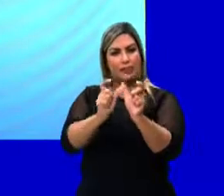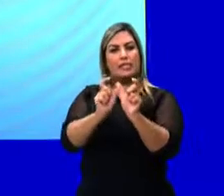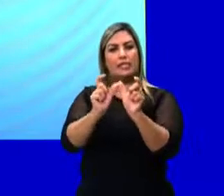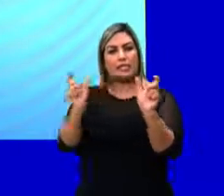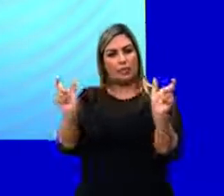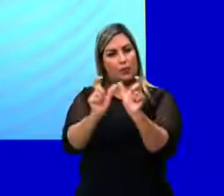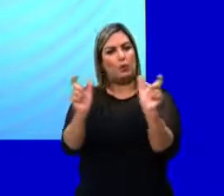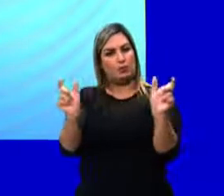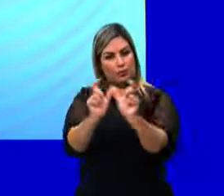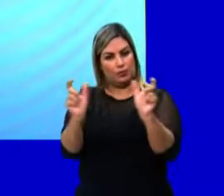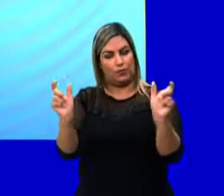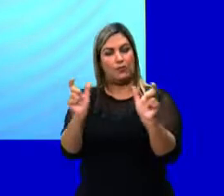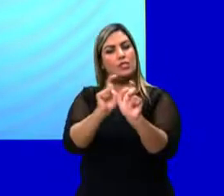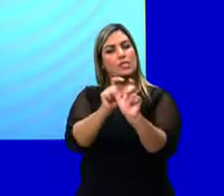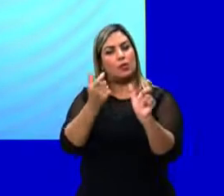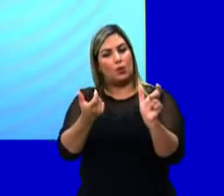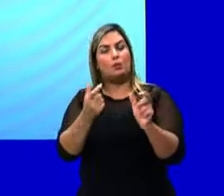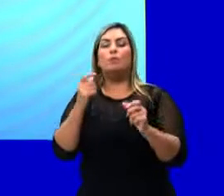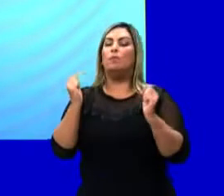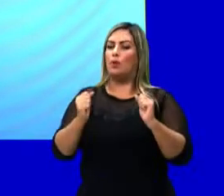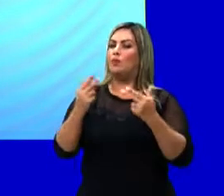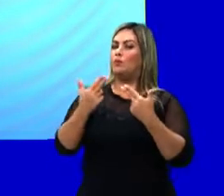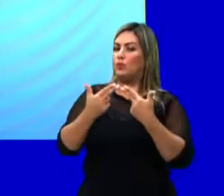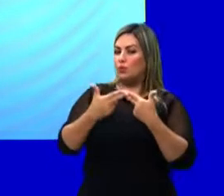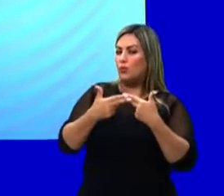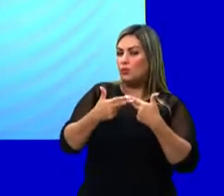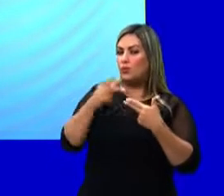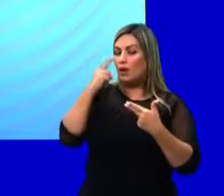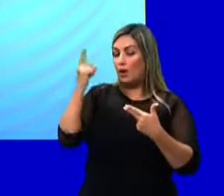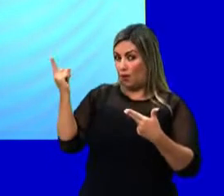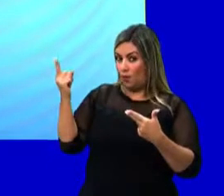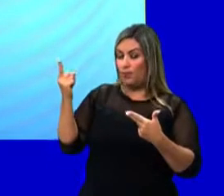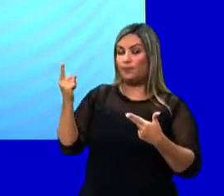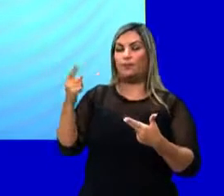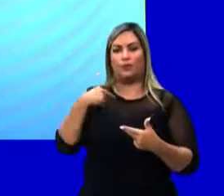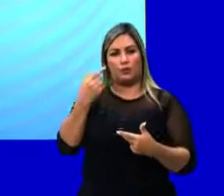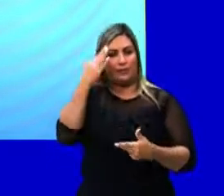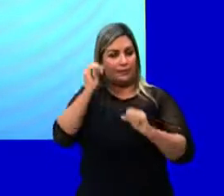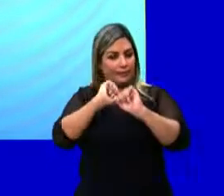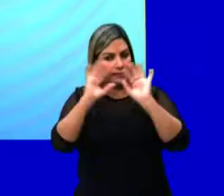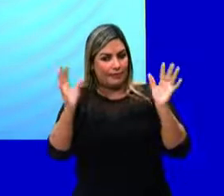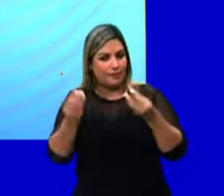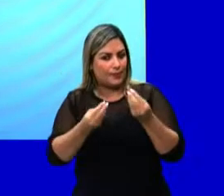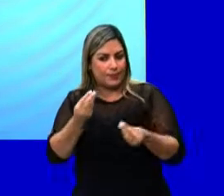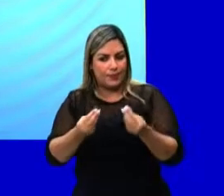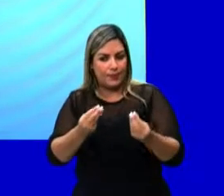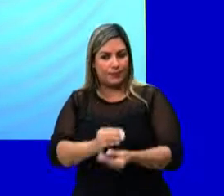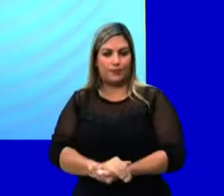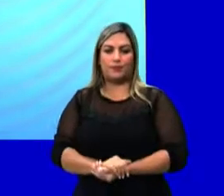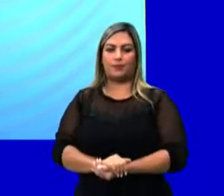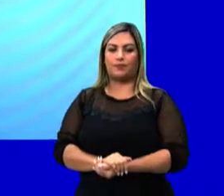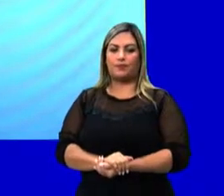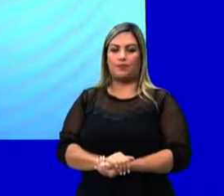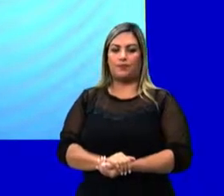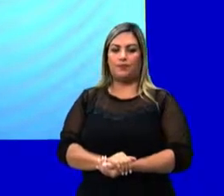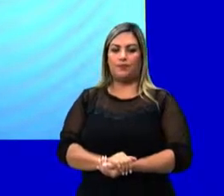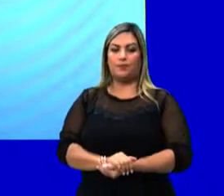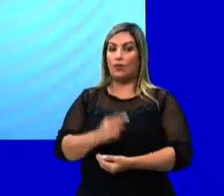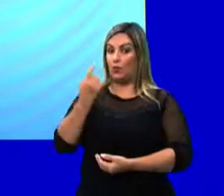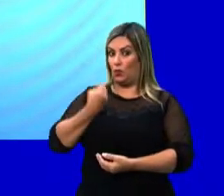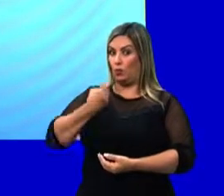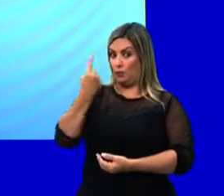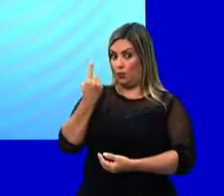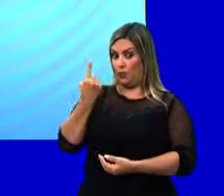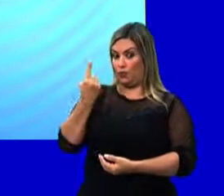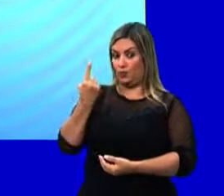os sinônimos que podem ser utilizados sem comprometer ou para que a gente entenda? Vamos lá, o número